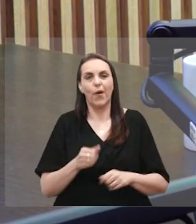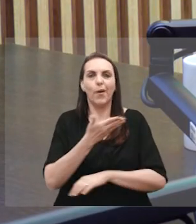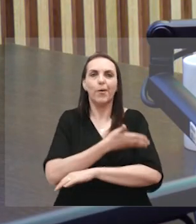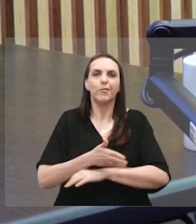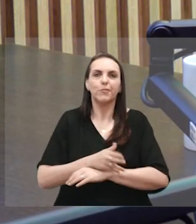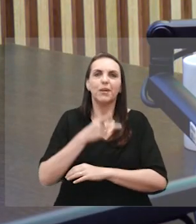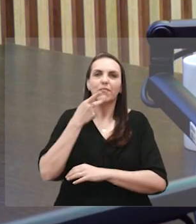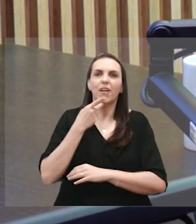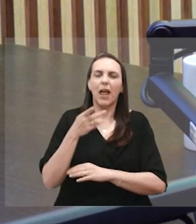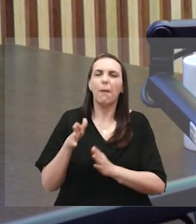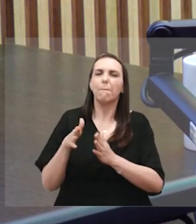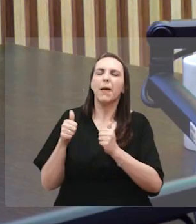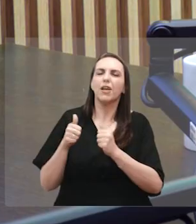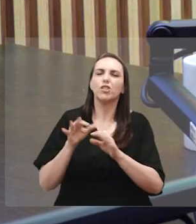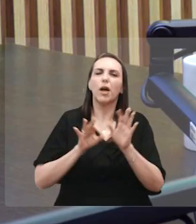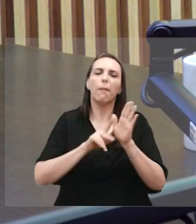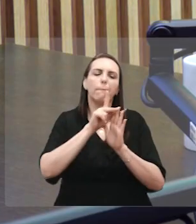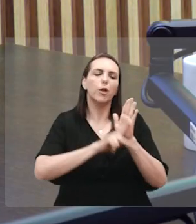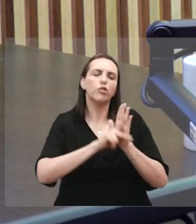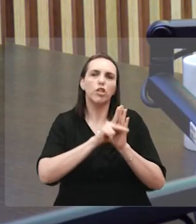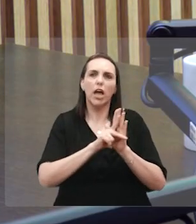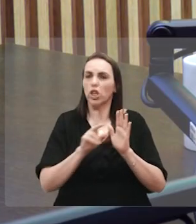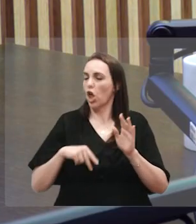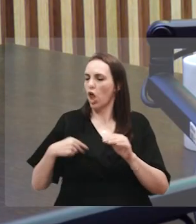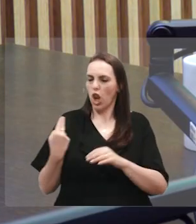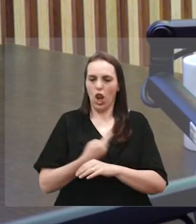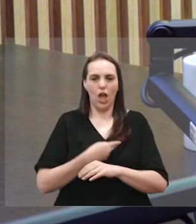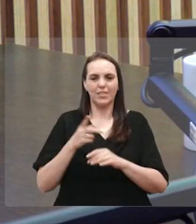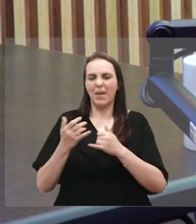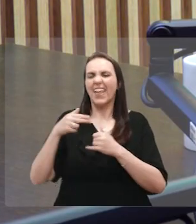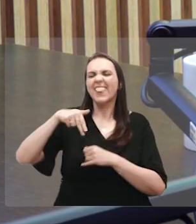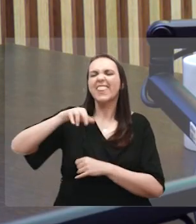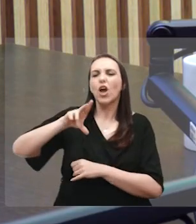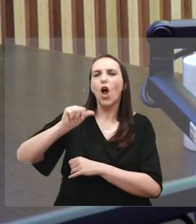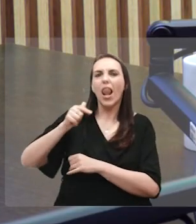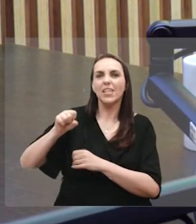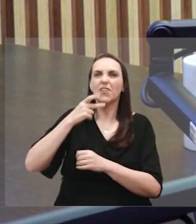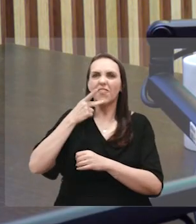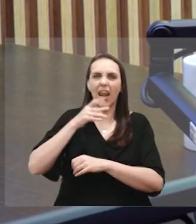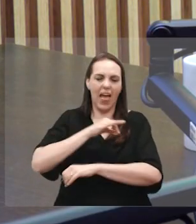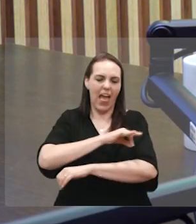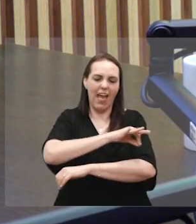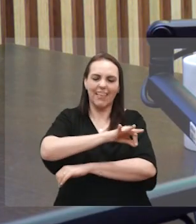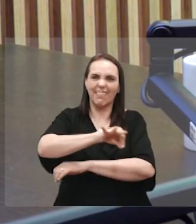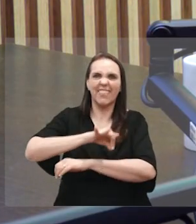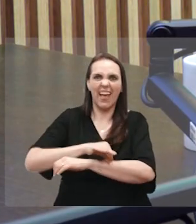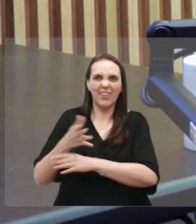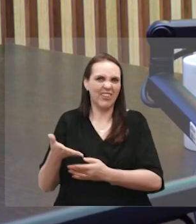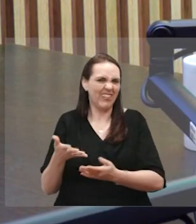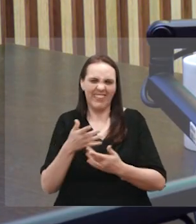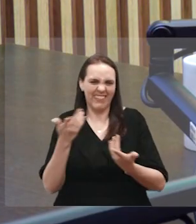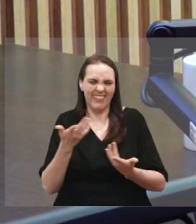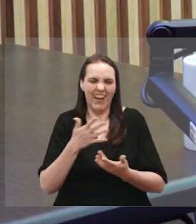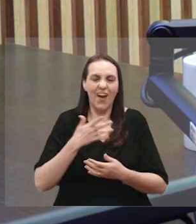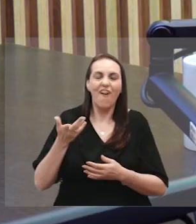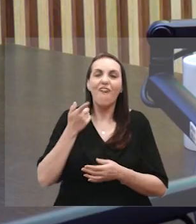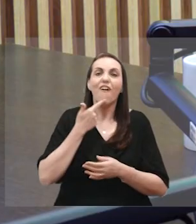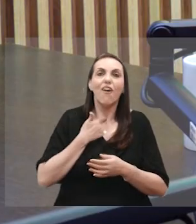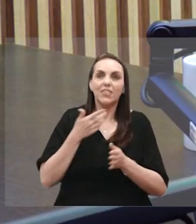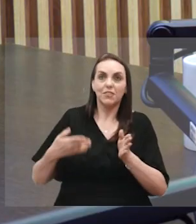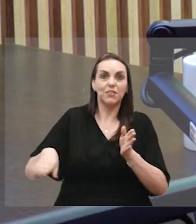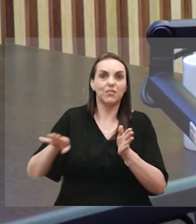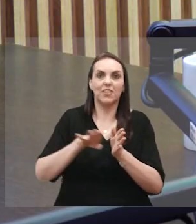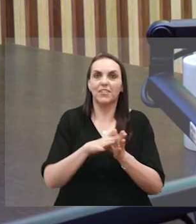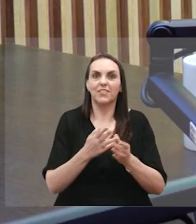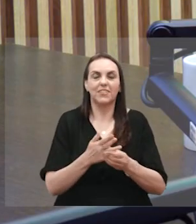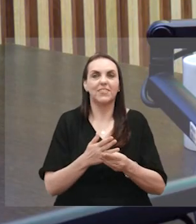pede de projeto, o Nicolas brinca e fala que a gente não é arquiteto também. Porque tem gente que né, o pessoal gosta de chegar aqui,